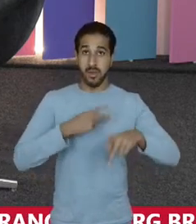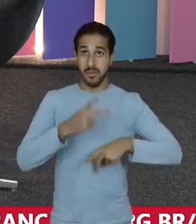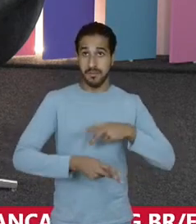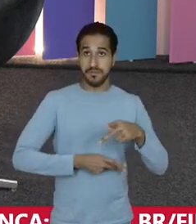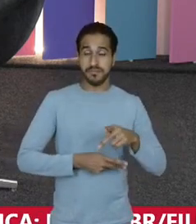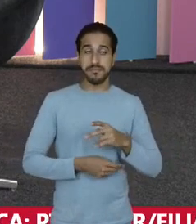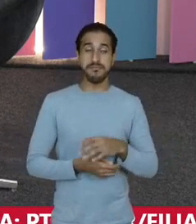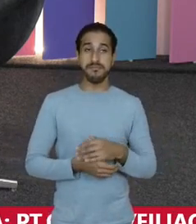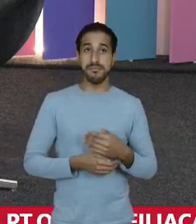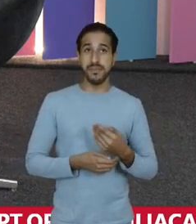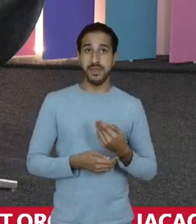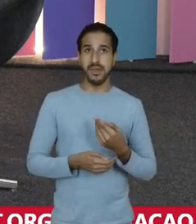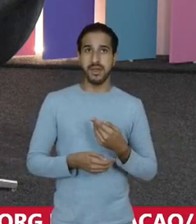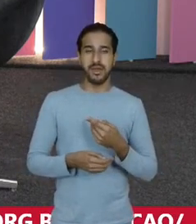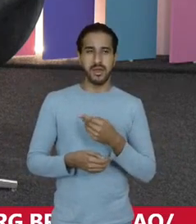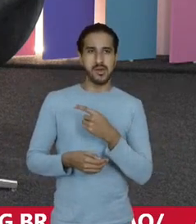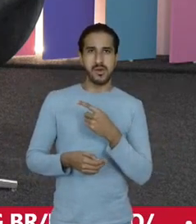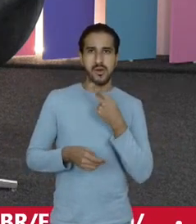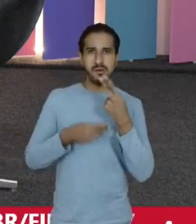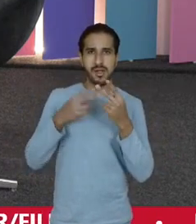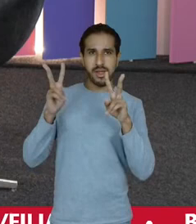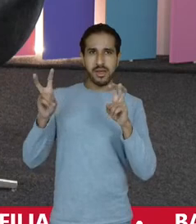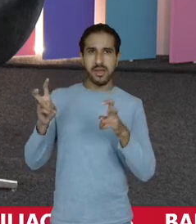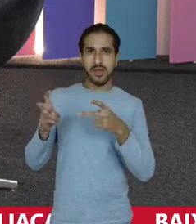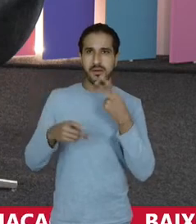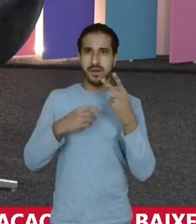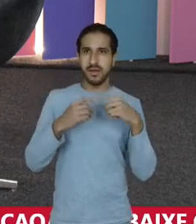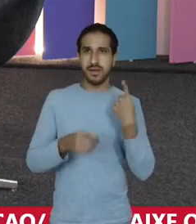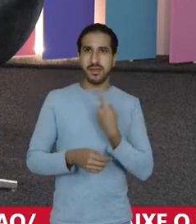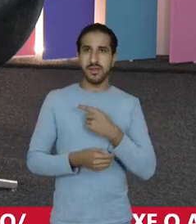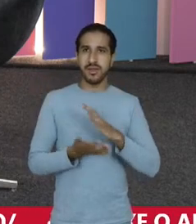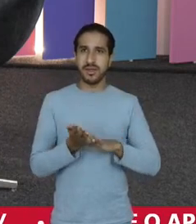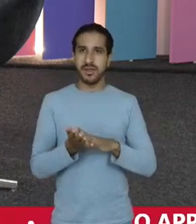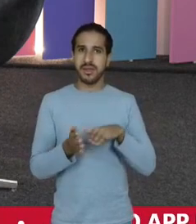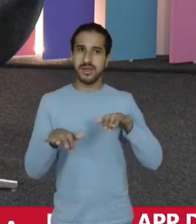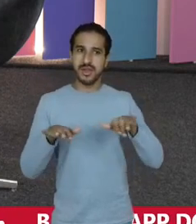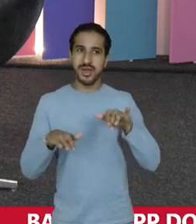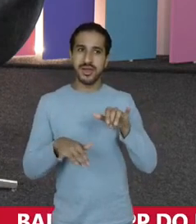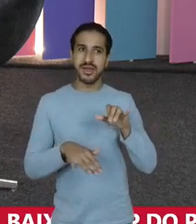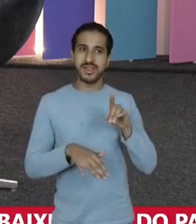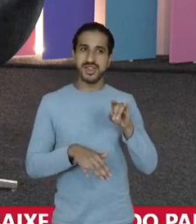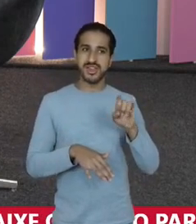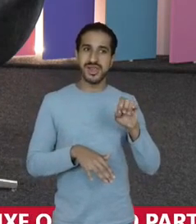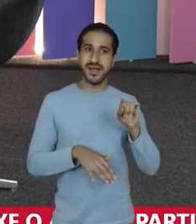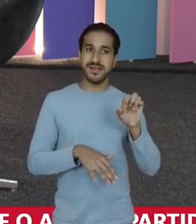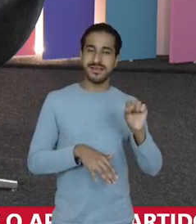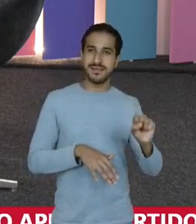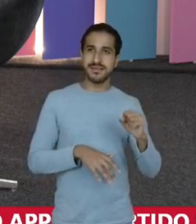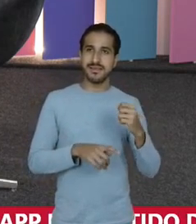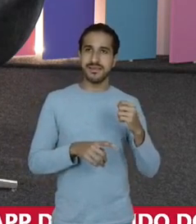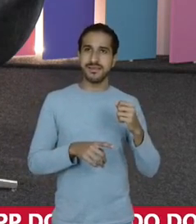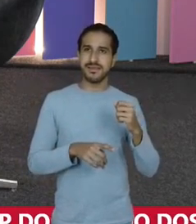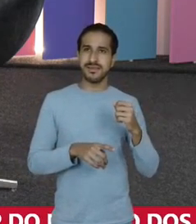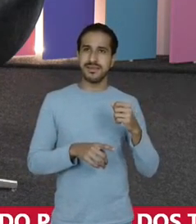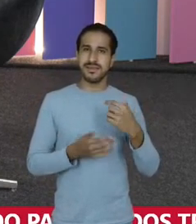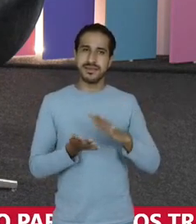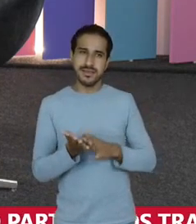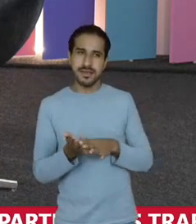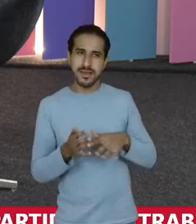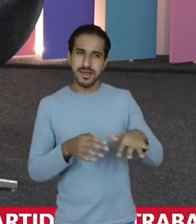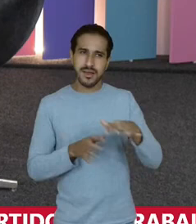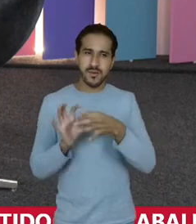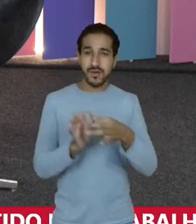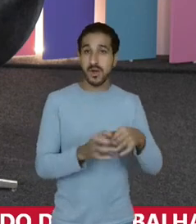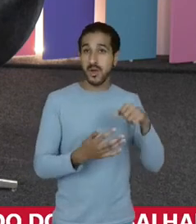populares, né? E eu vou pegar esse gancho para falar com a nossa sambista Didi Assis, porque samba nasce desse lugar de luta